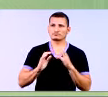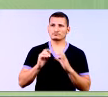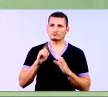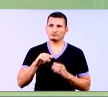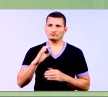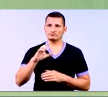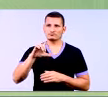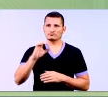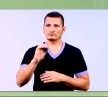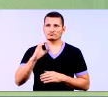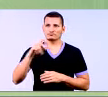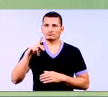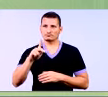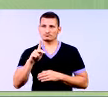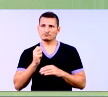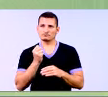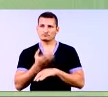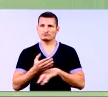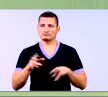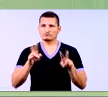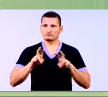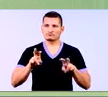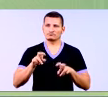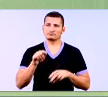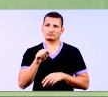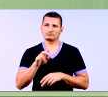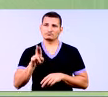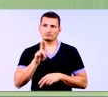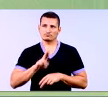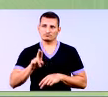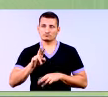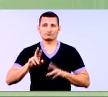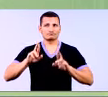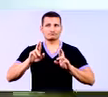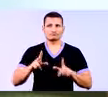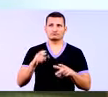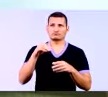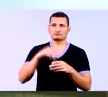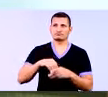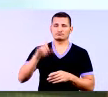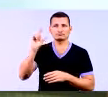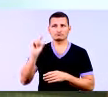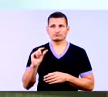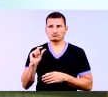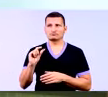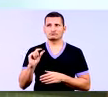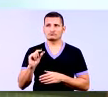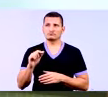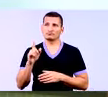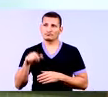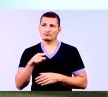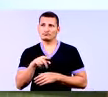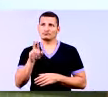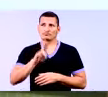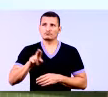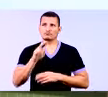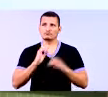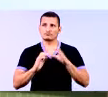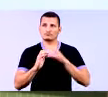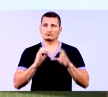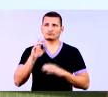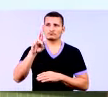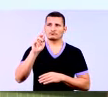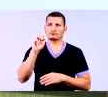clock externo do computador, é o ciclo que ele usa, que é diferente do interno, muito menor, que é o que ele usa para se comunicar com a